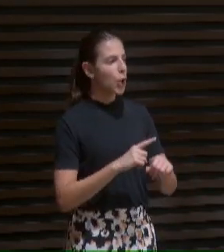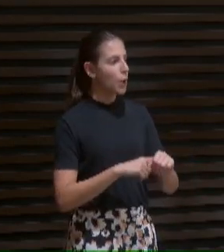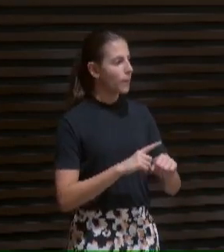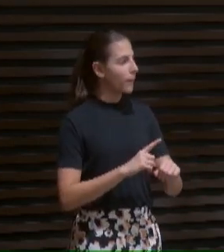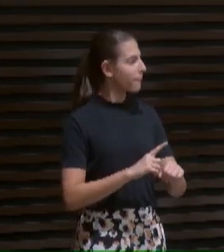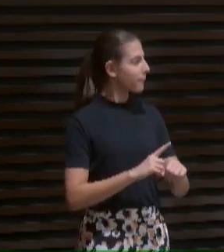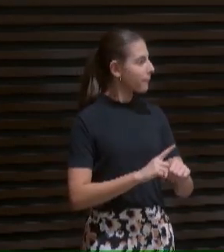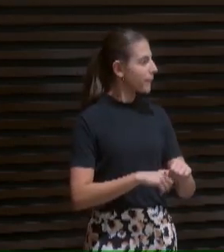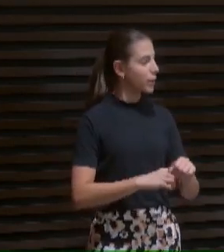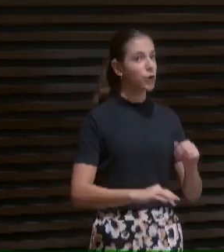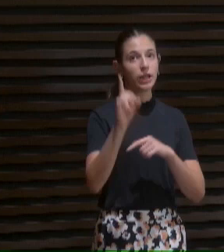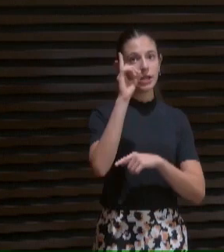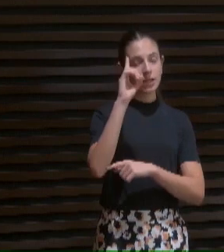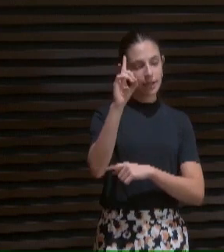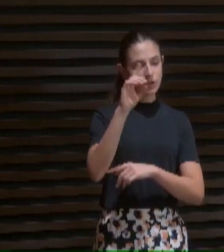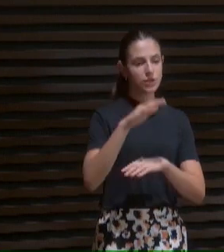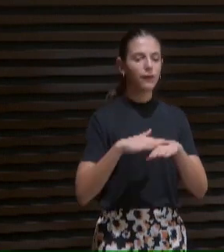depois falou com Eva.